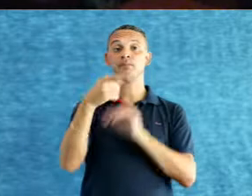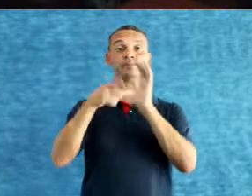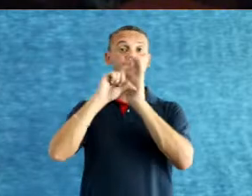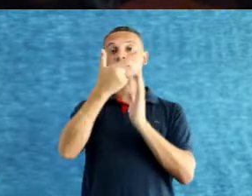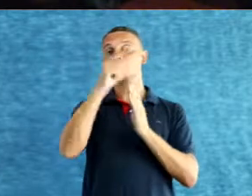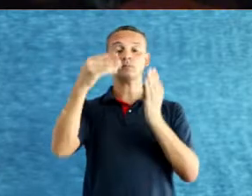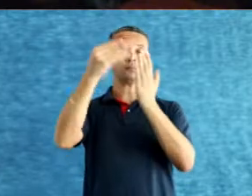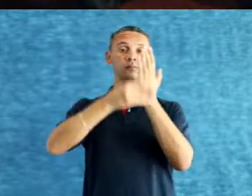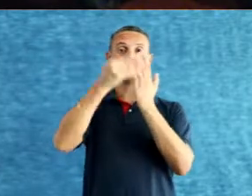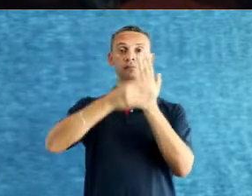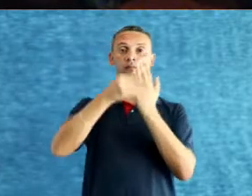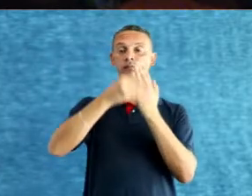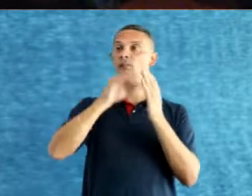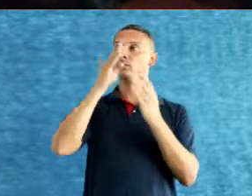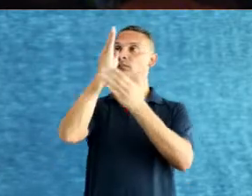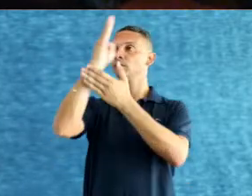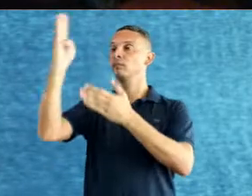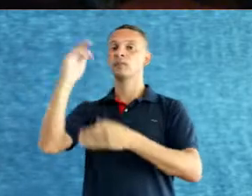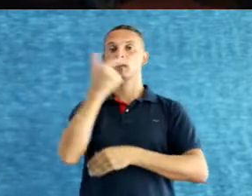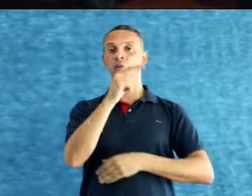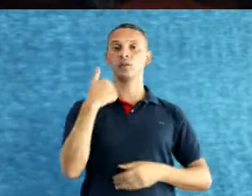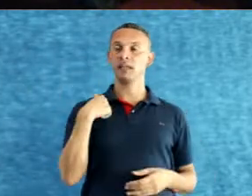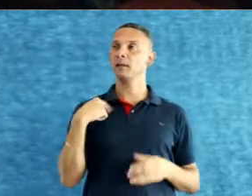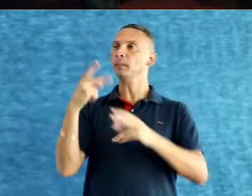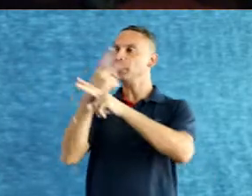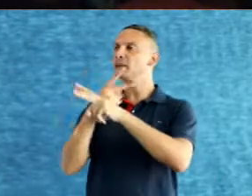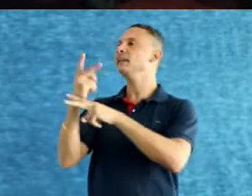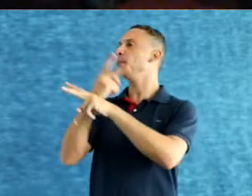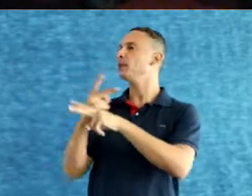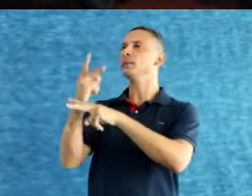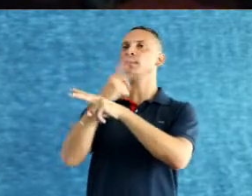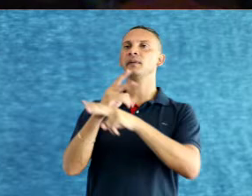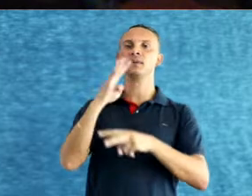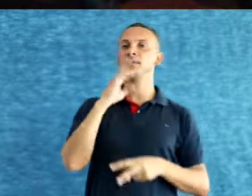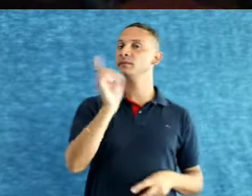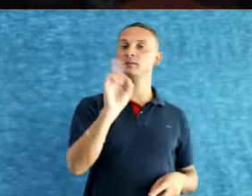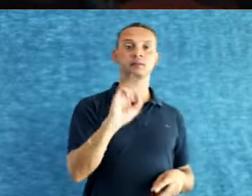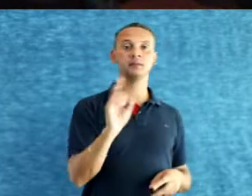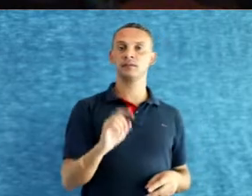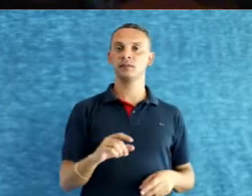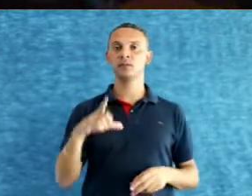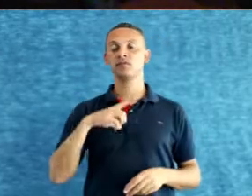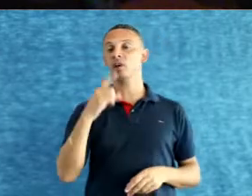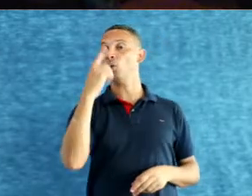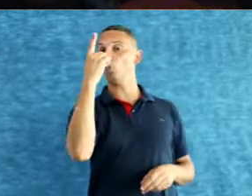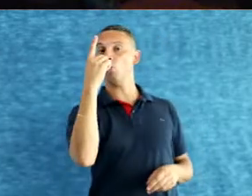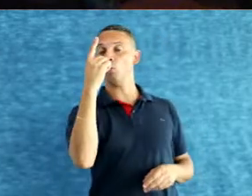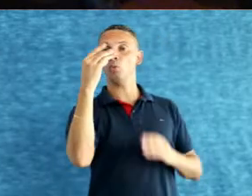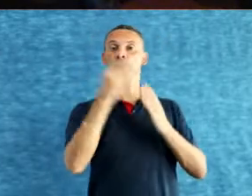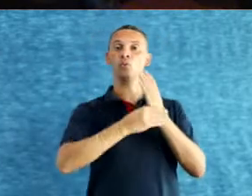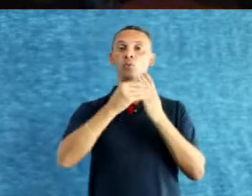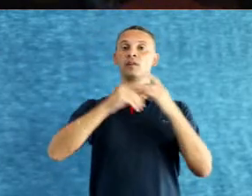assim quando publicou o Direitos das Mulheres, que ela tinha 22 anos. Tem uma outra foto, uma outra imagem dela